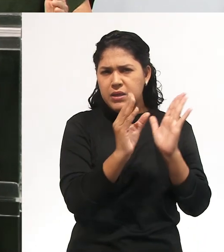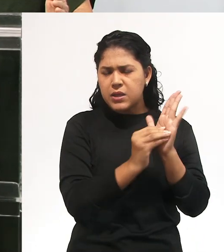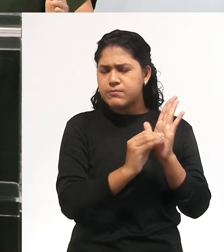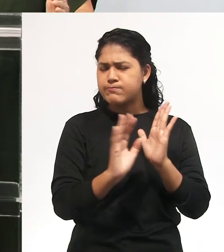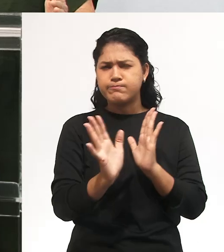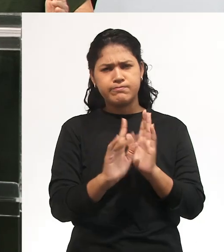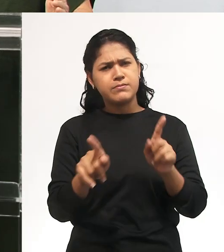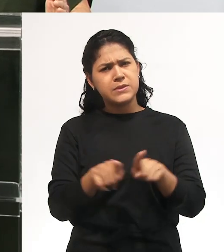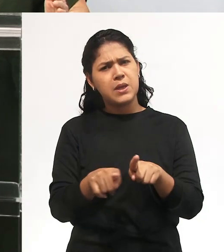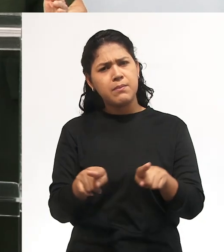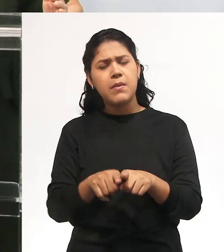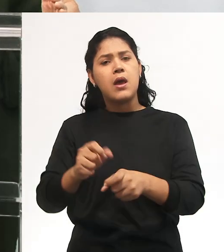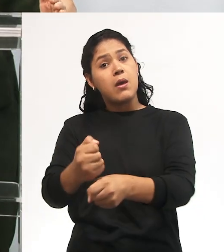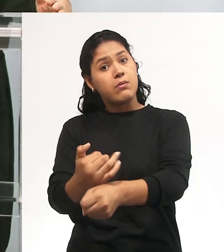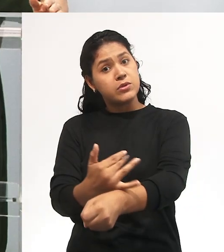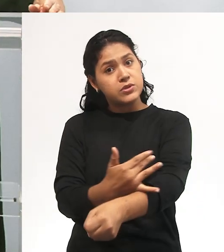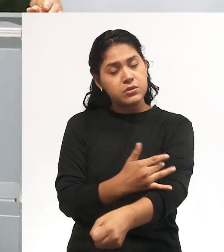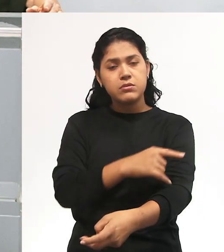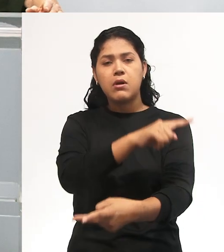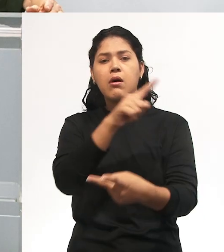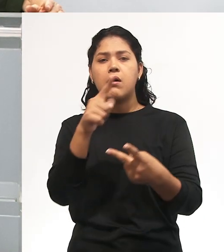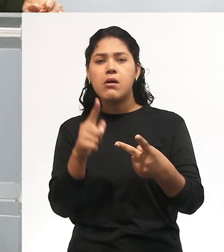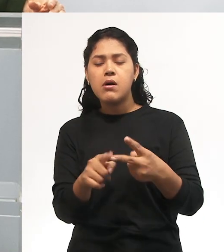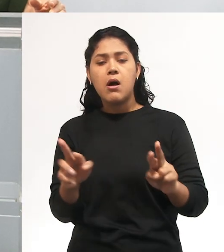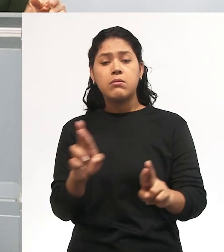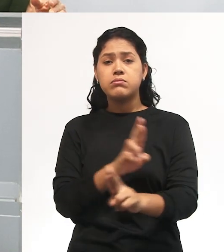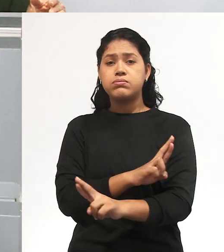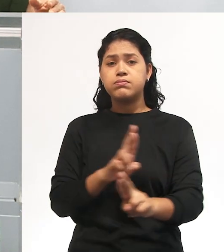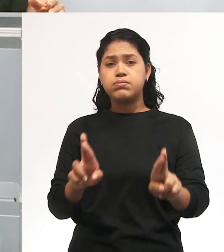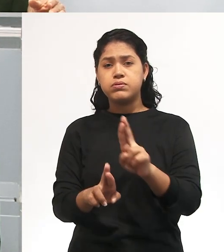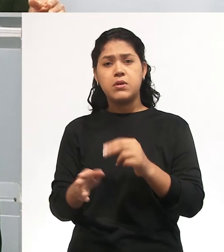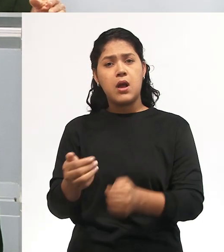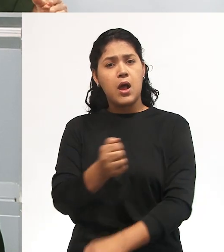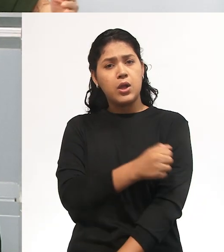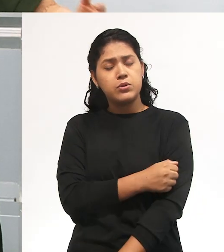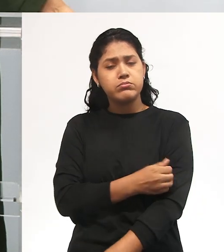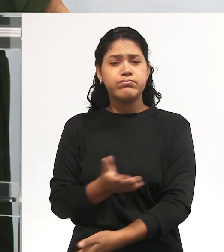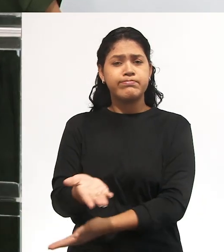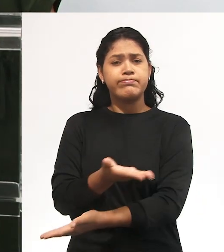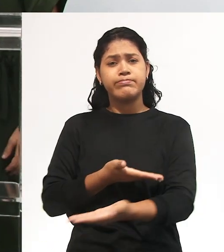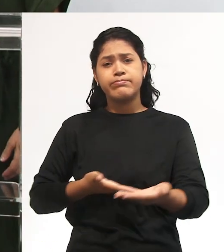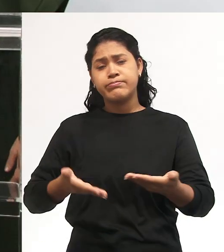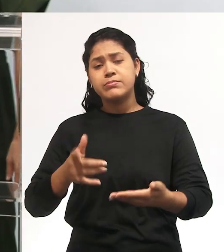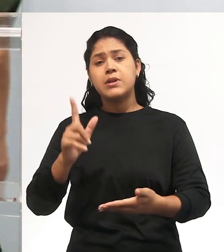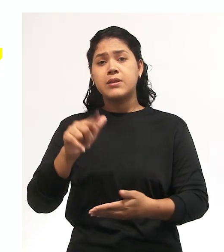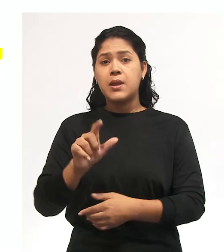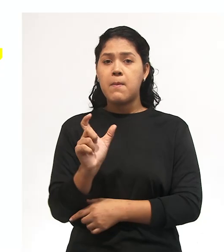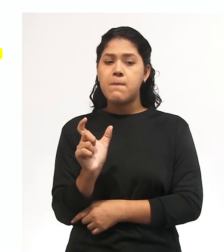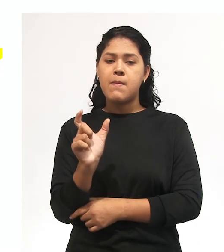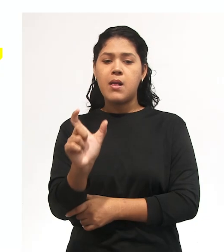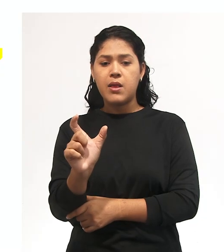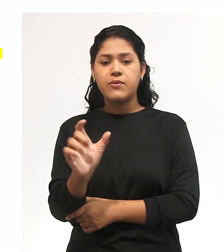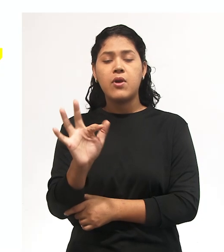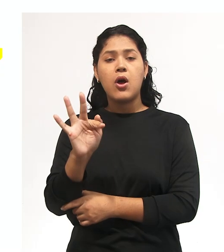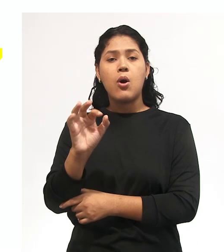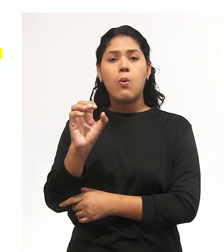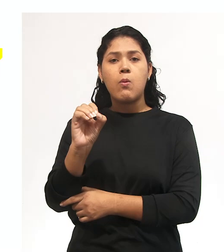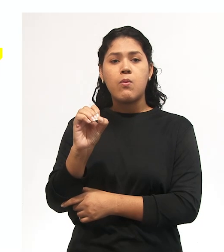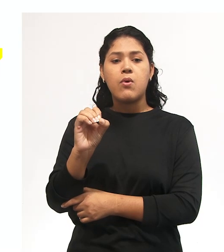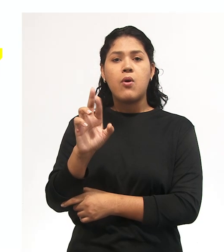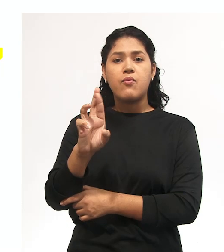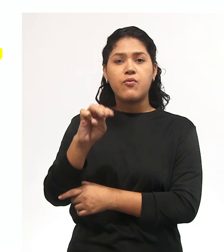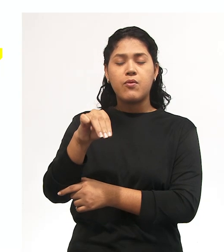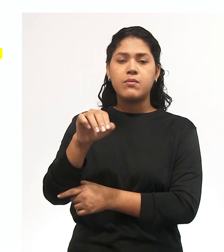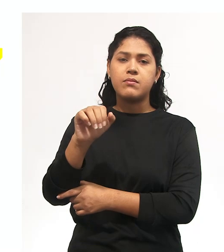mas também as questões emocionais, as questões de relacionamento. Então, por isso ela tem essa característica de